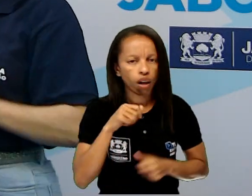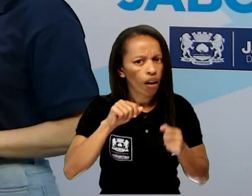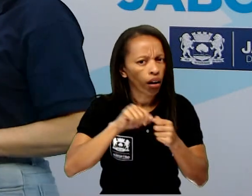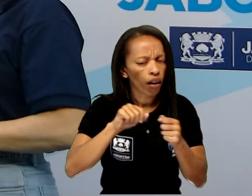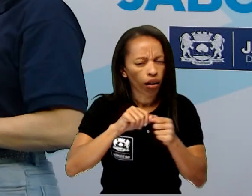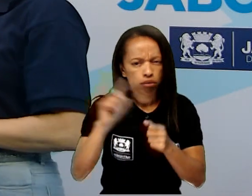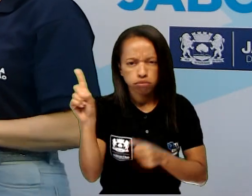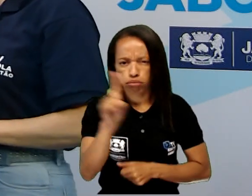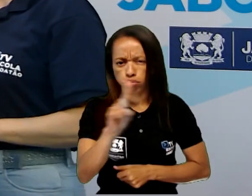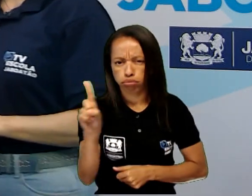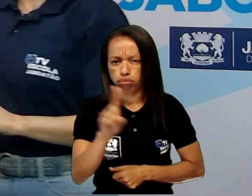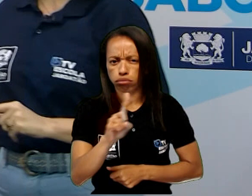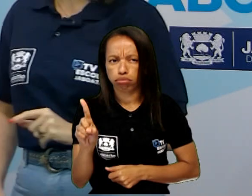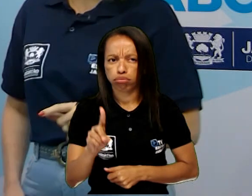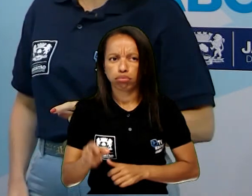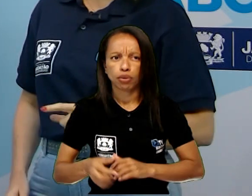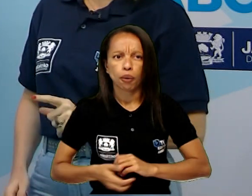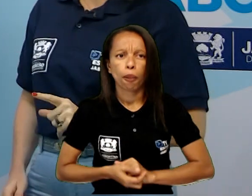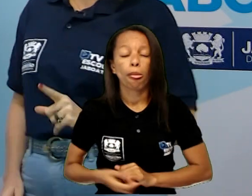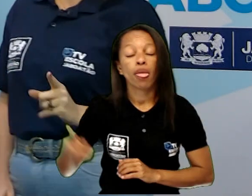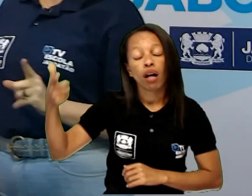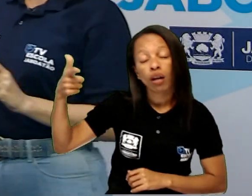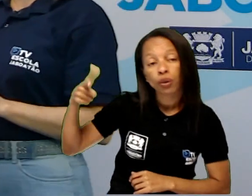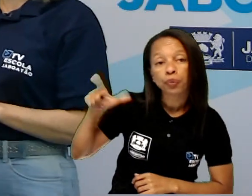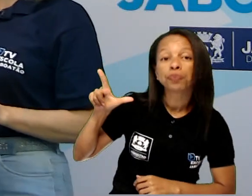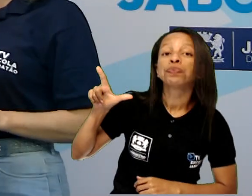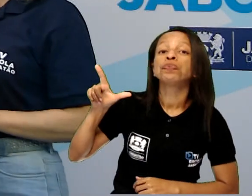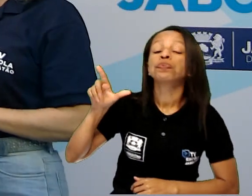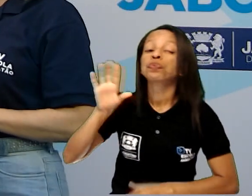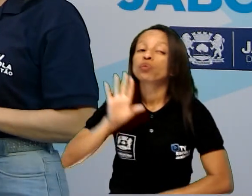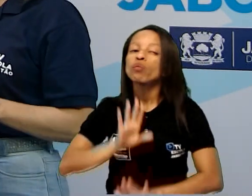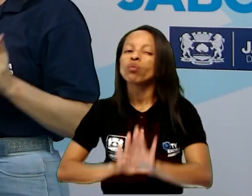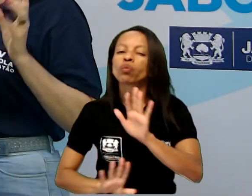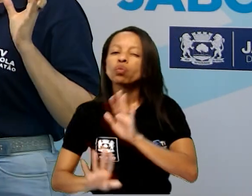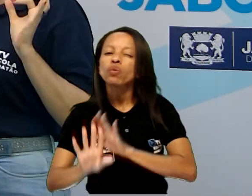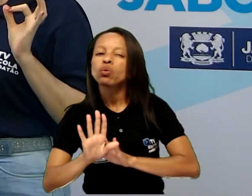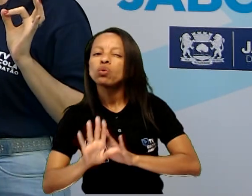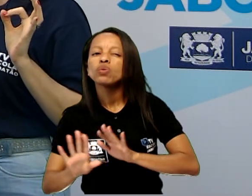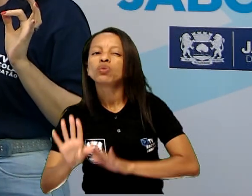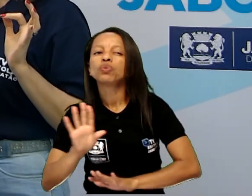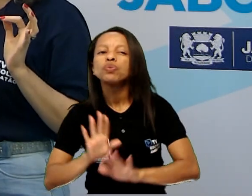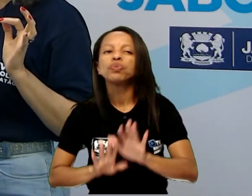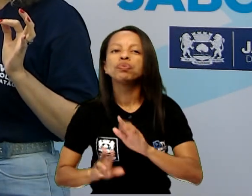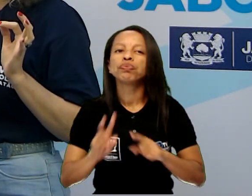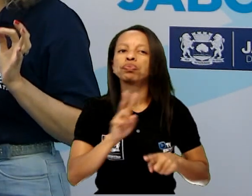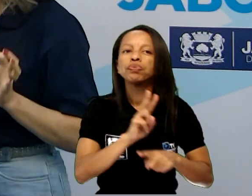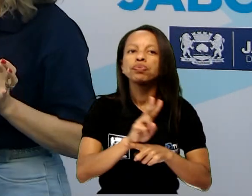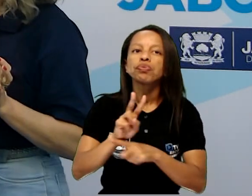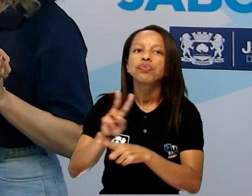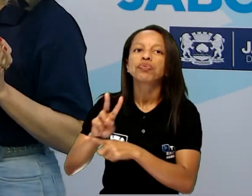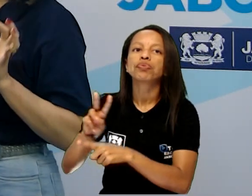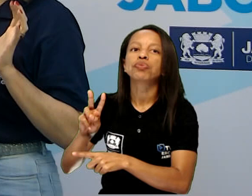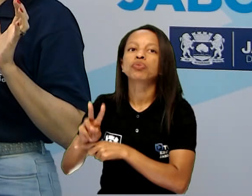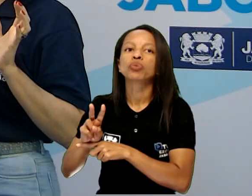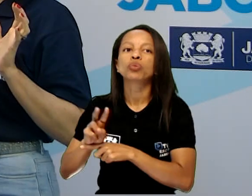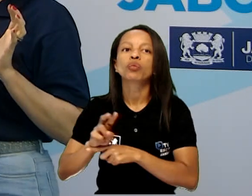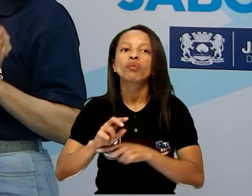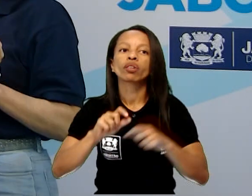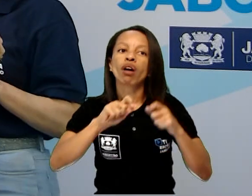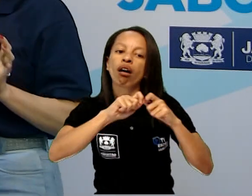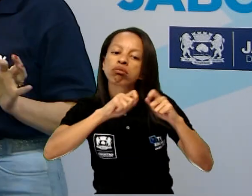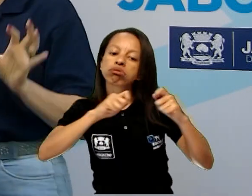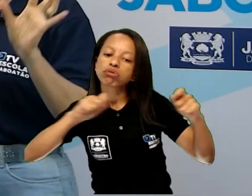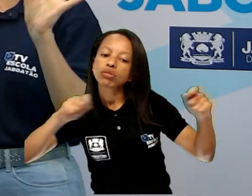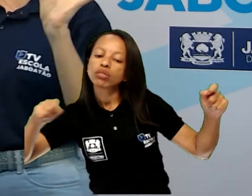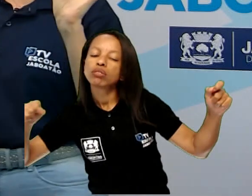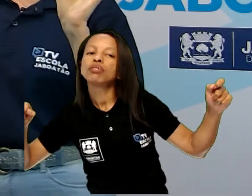hein? Olha outra situação de cuidado e prevenção. Cuidado com os fios encapados e tomadas baixas sem